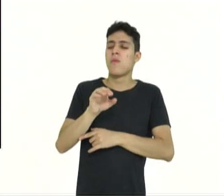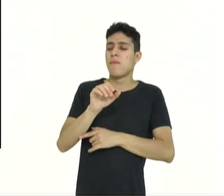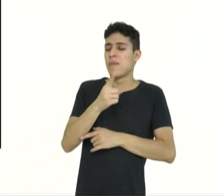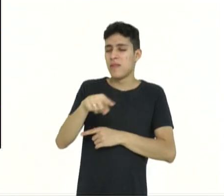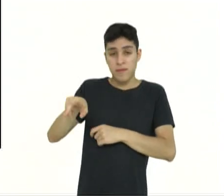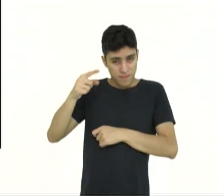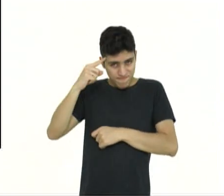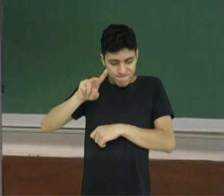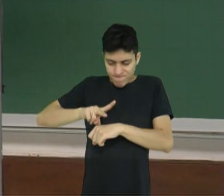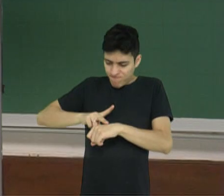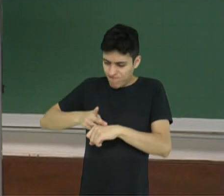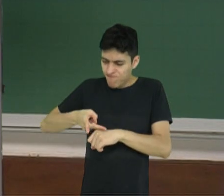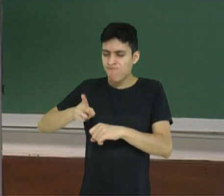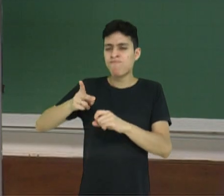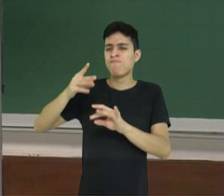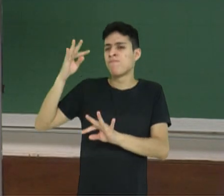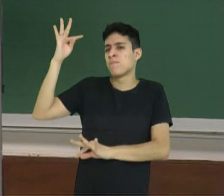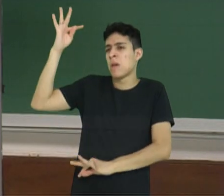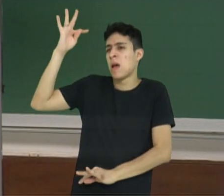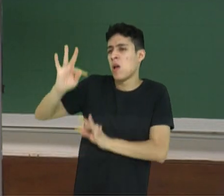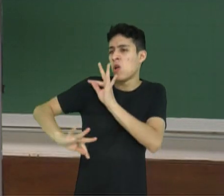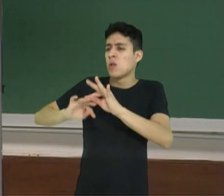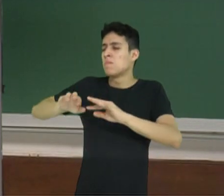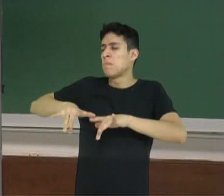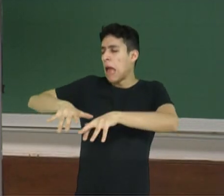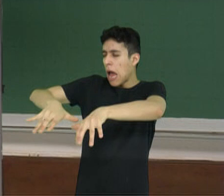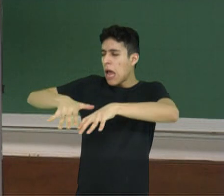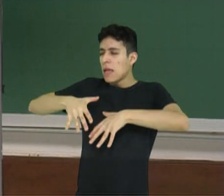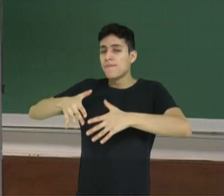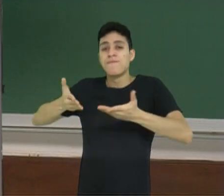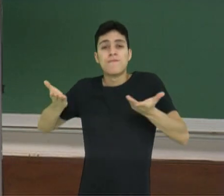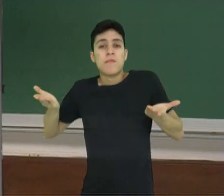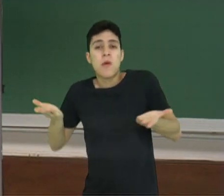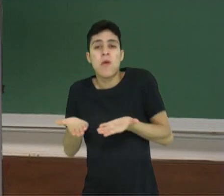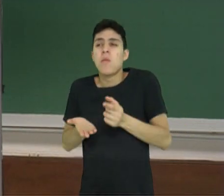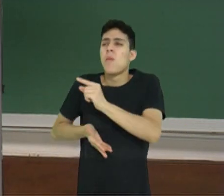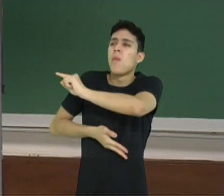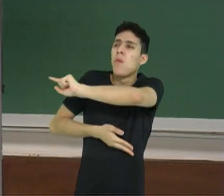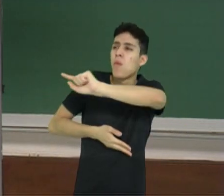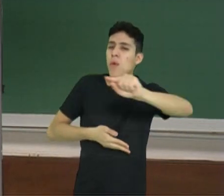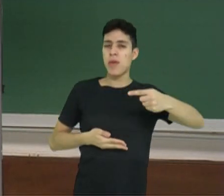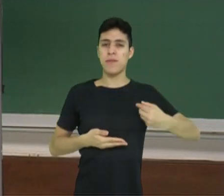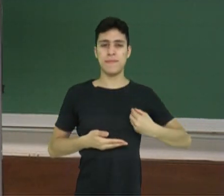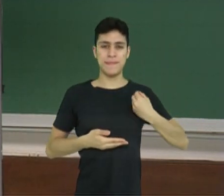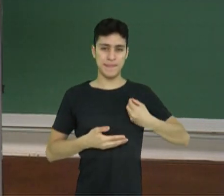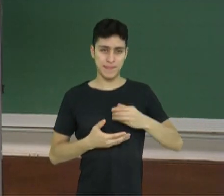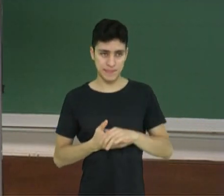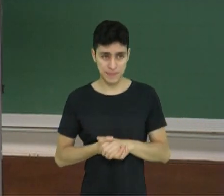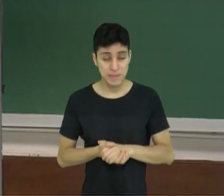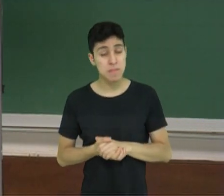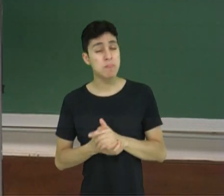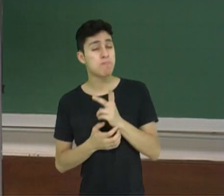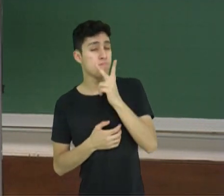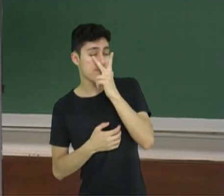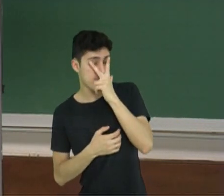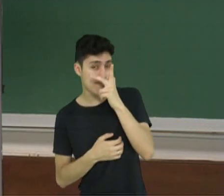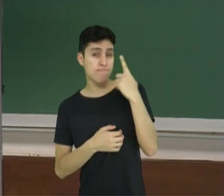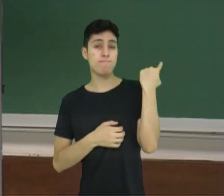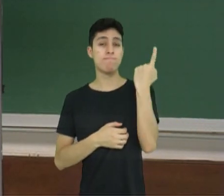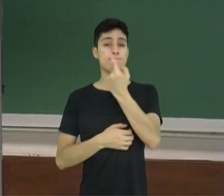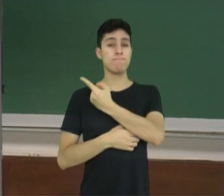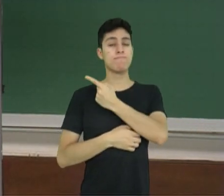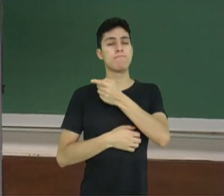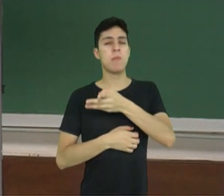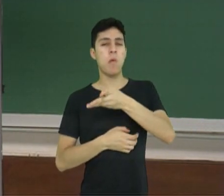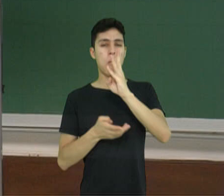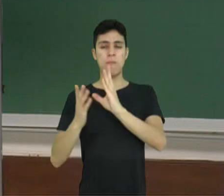e eletrônicos. Essa revolução que nós estamos vivendo e já entramos numa quarta revolução. A gente vai ver isso com